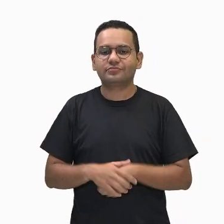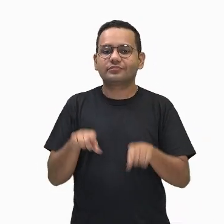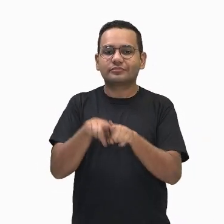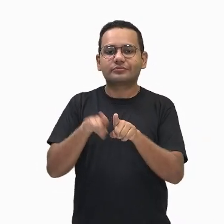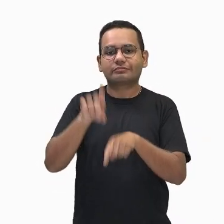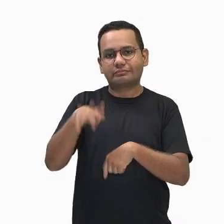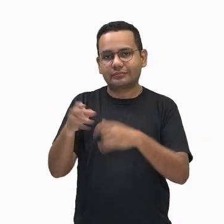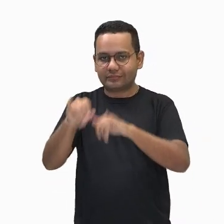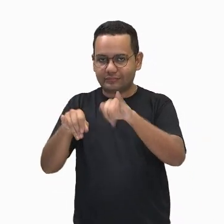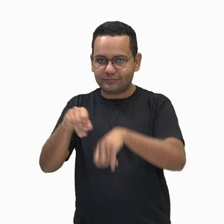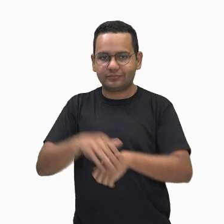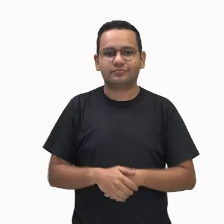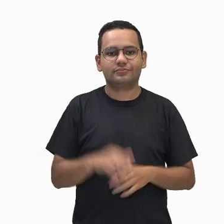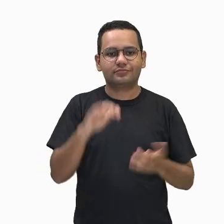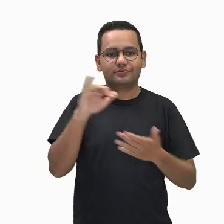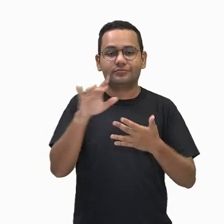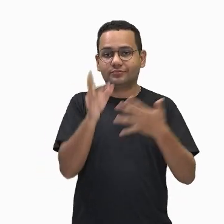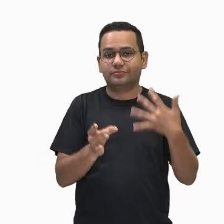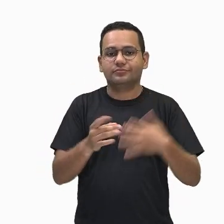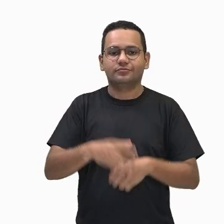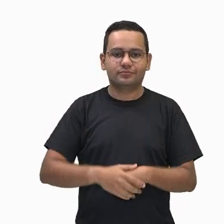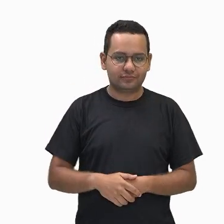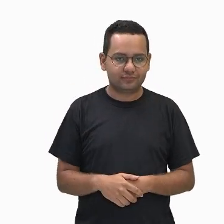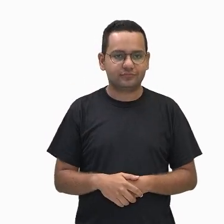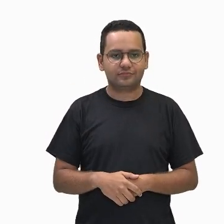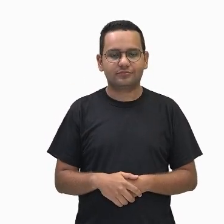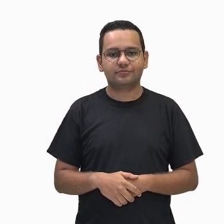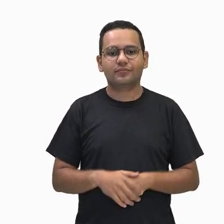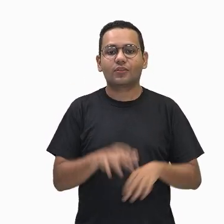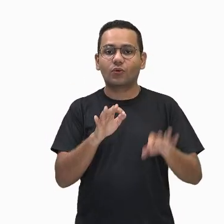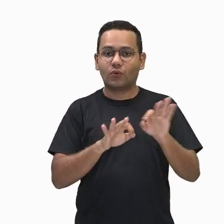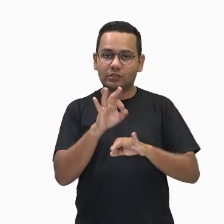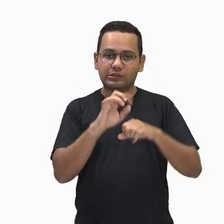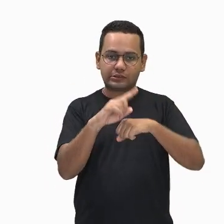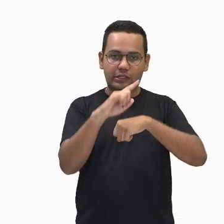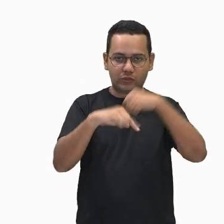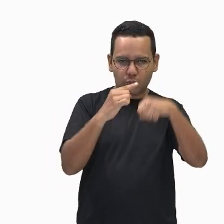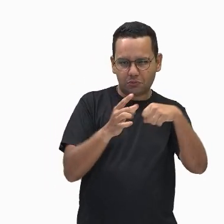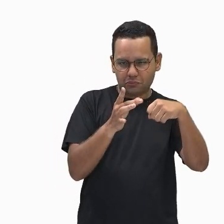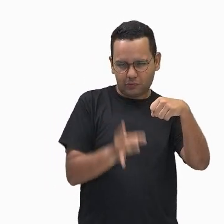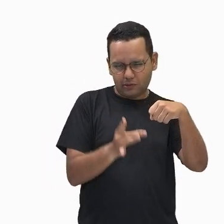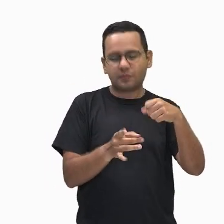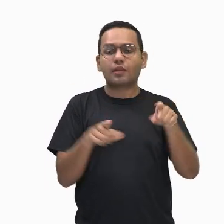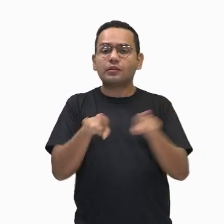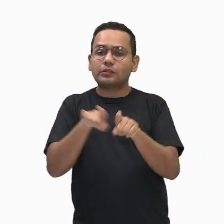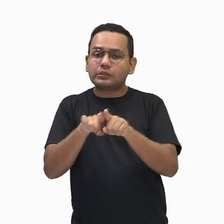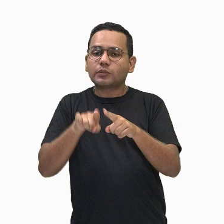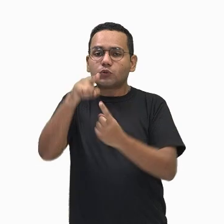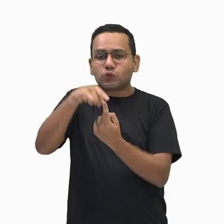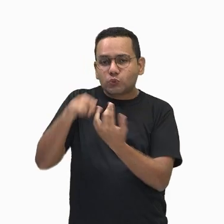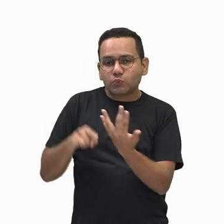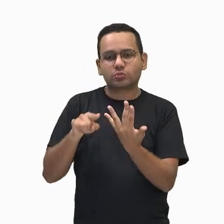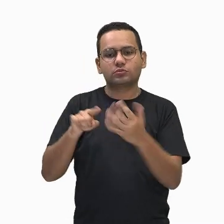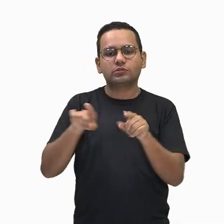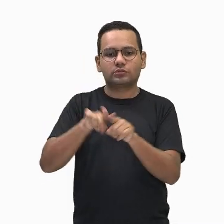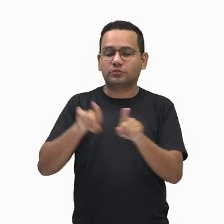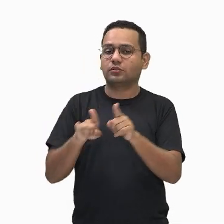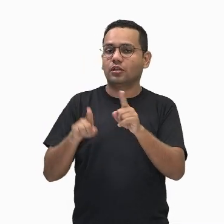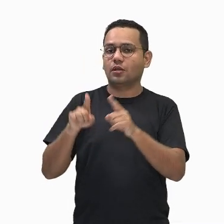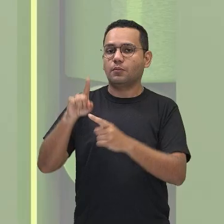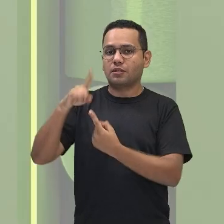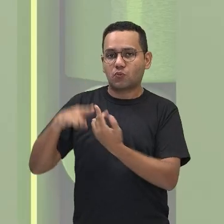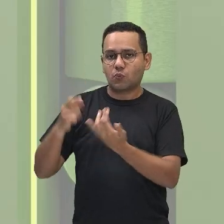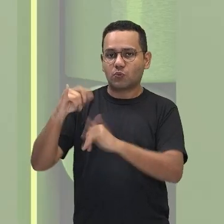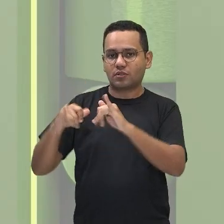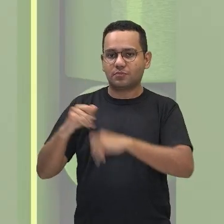elementos químicos, detalhamento, estrutura atômica, modelos atômicos e elementos